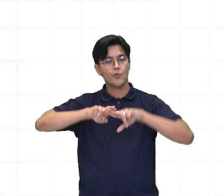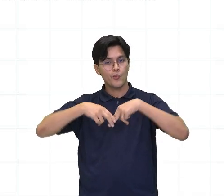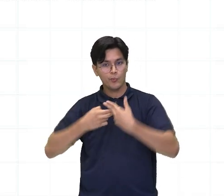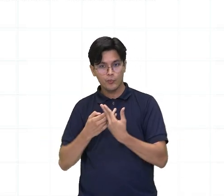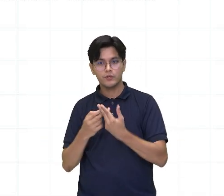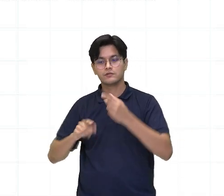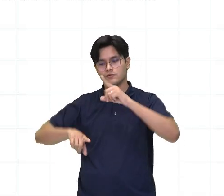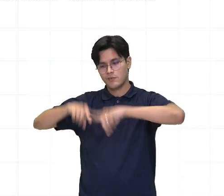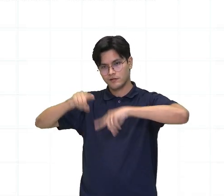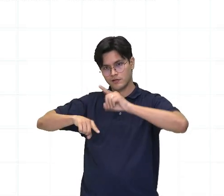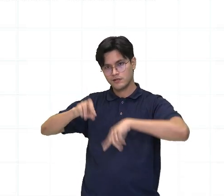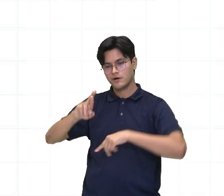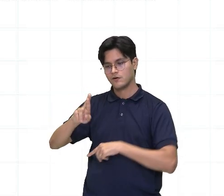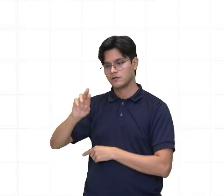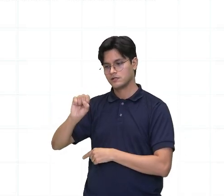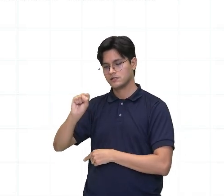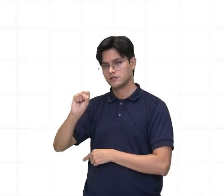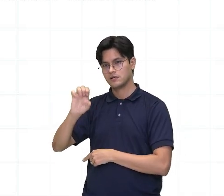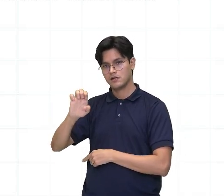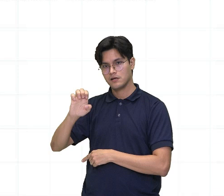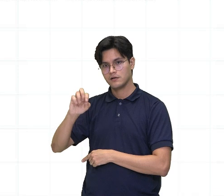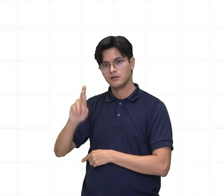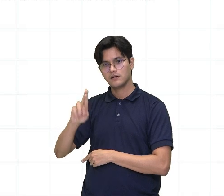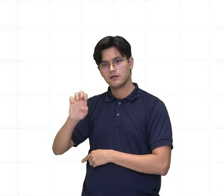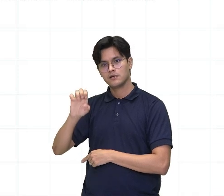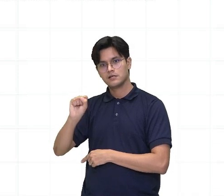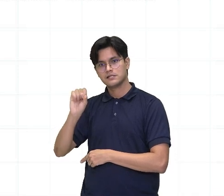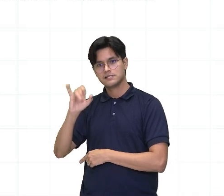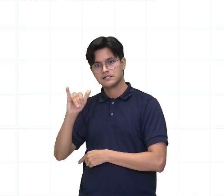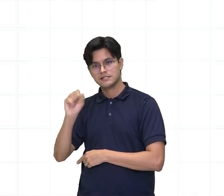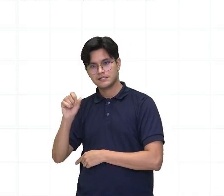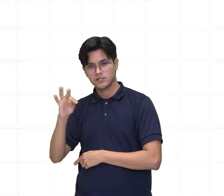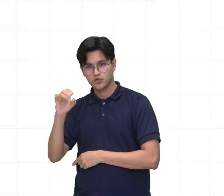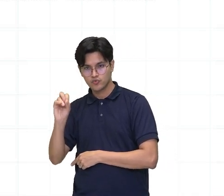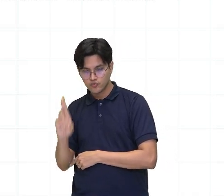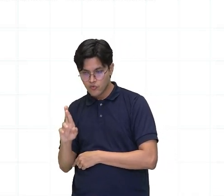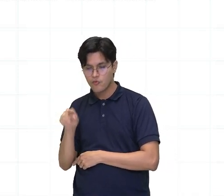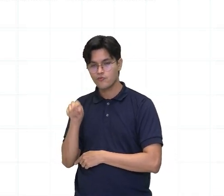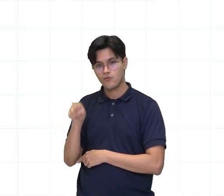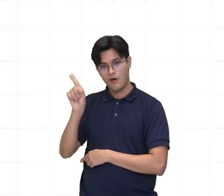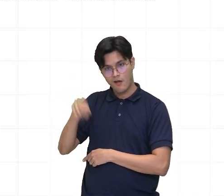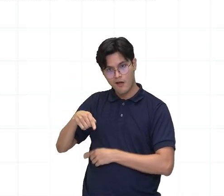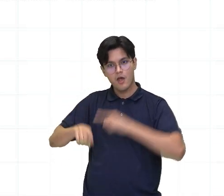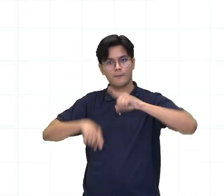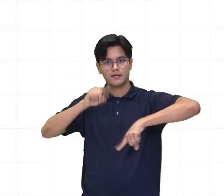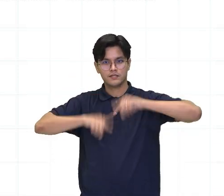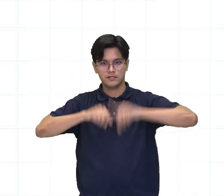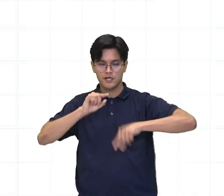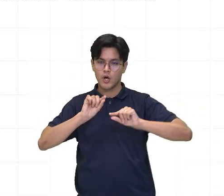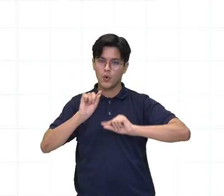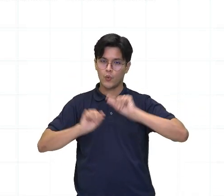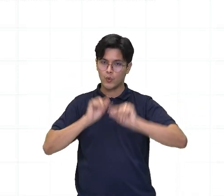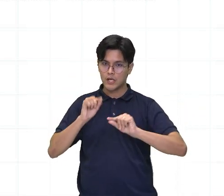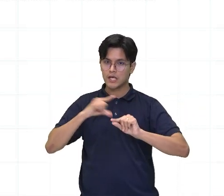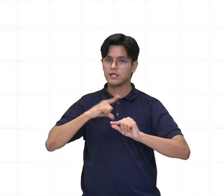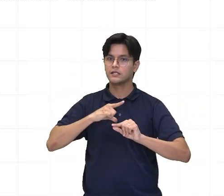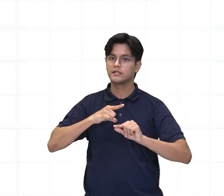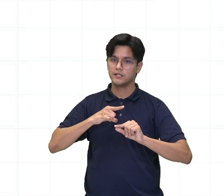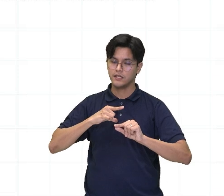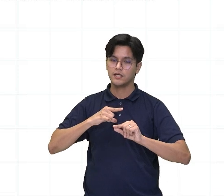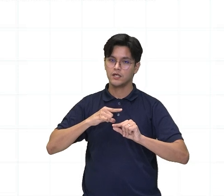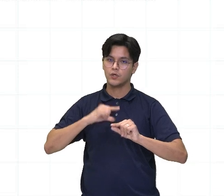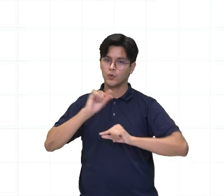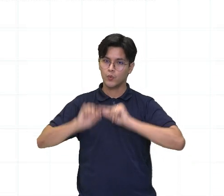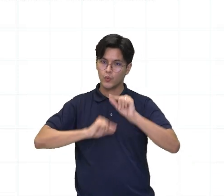um dispositivo, né, que compõe um circuito elétrico, fazendo essa conversão de energia